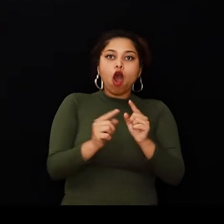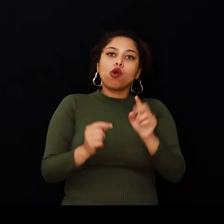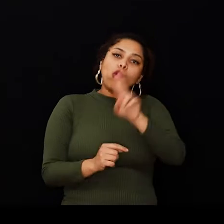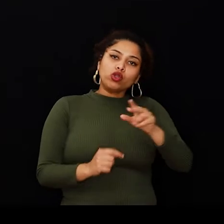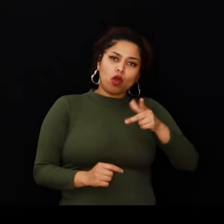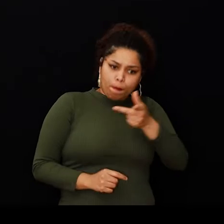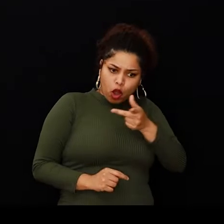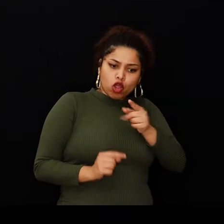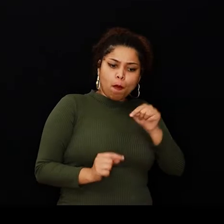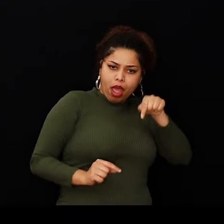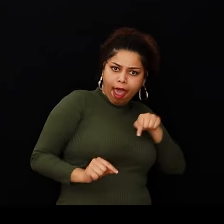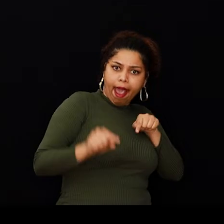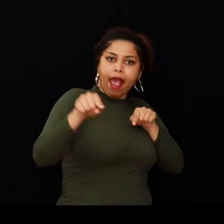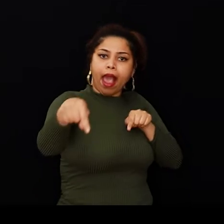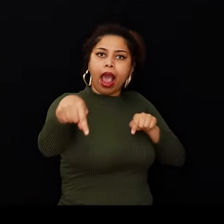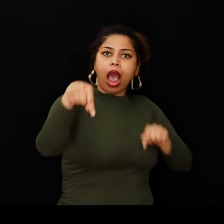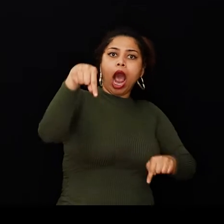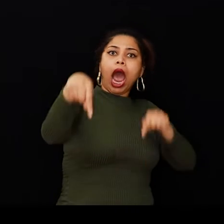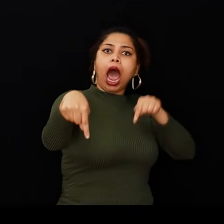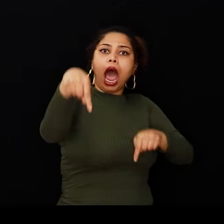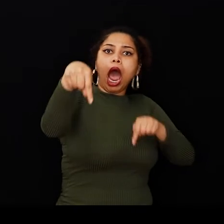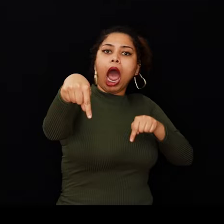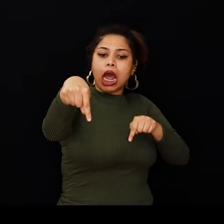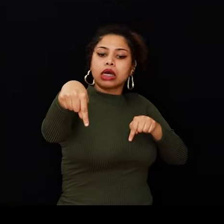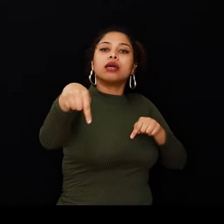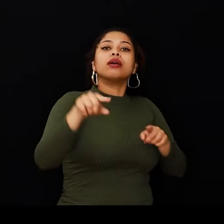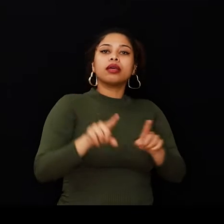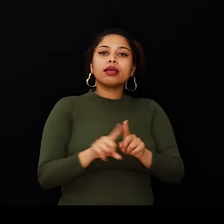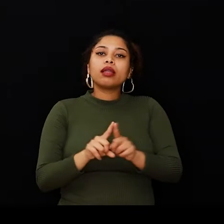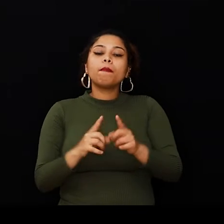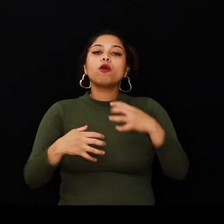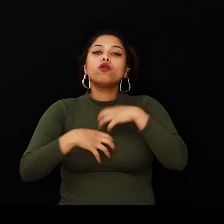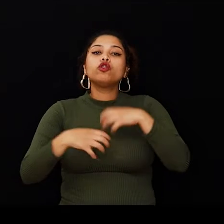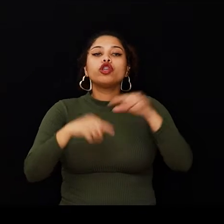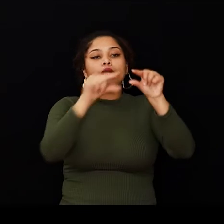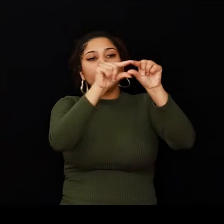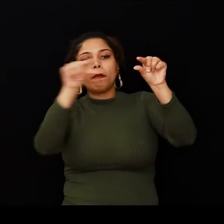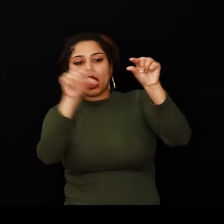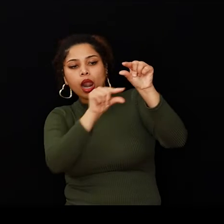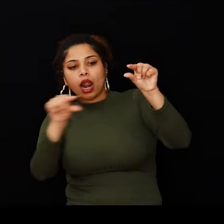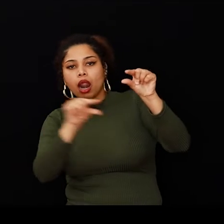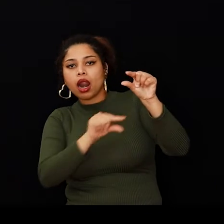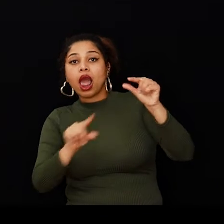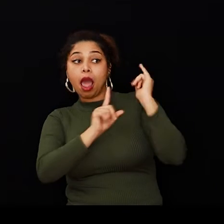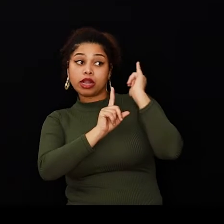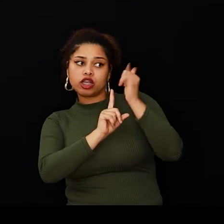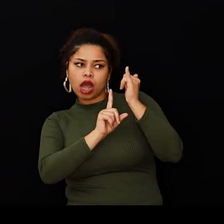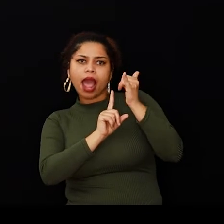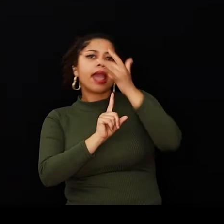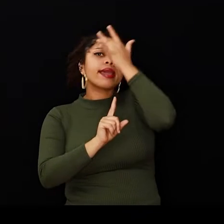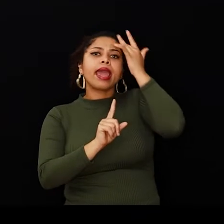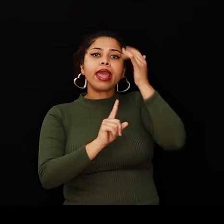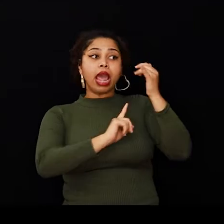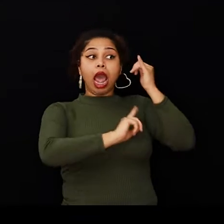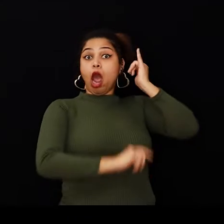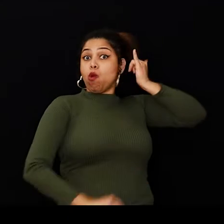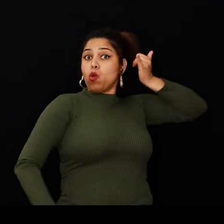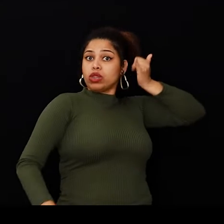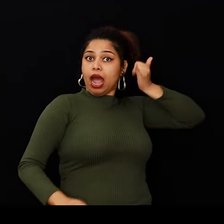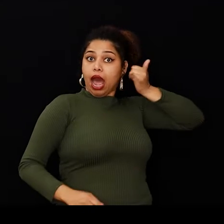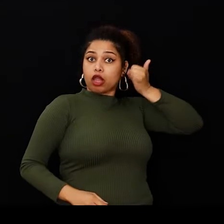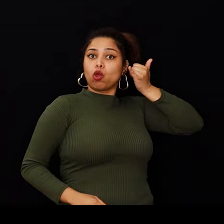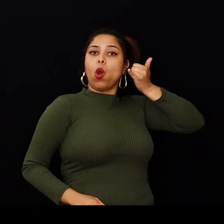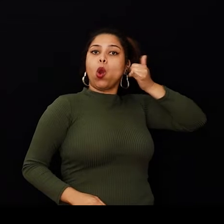e também a supressão de indicações da origem das falas no discurso narrativo. Então, por